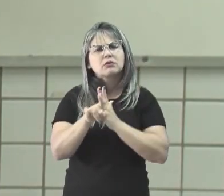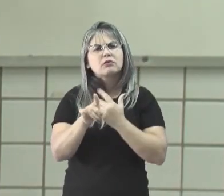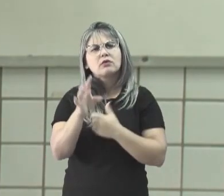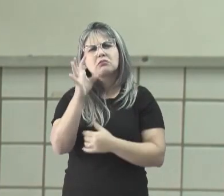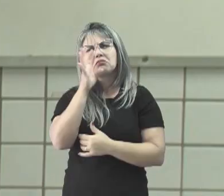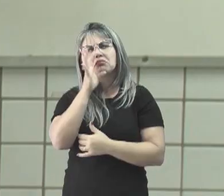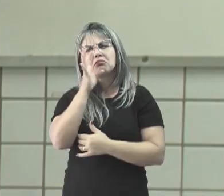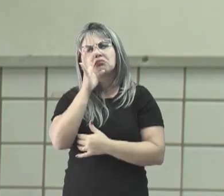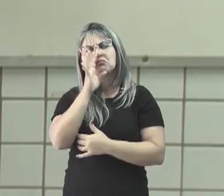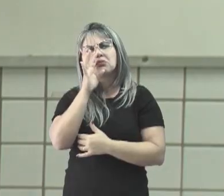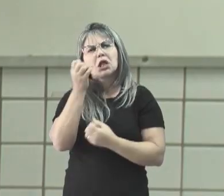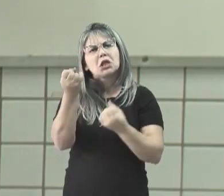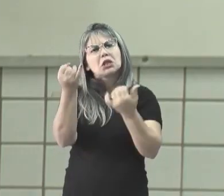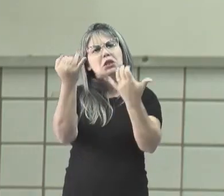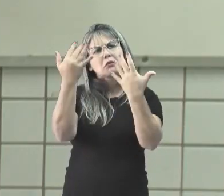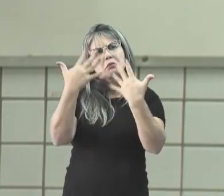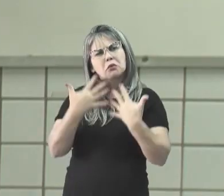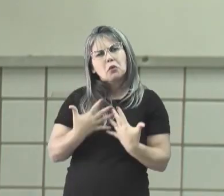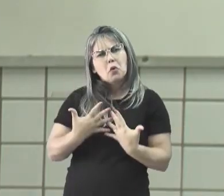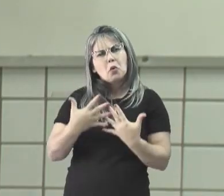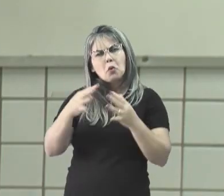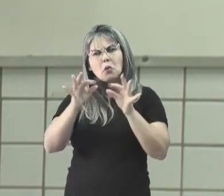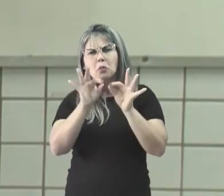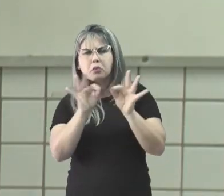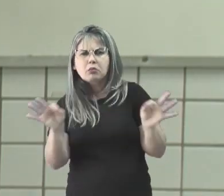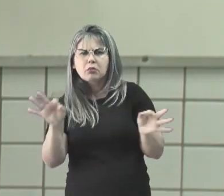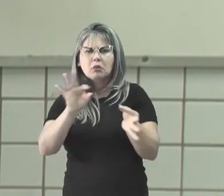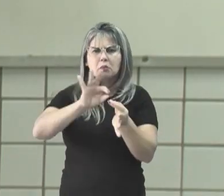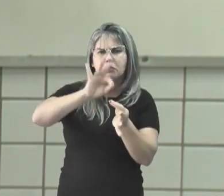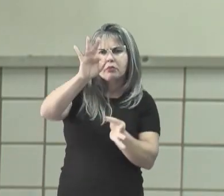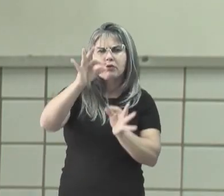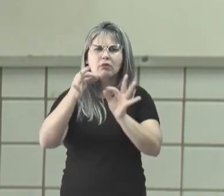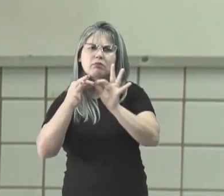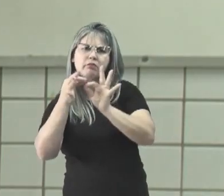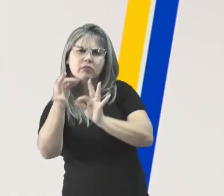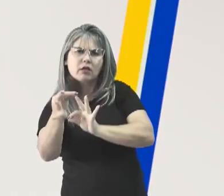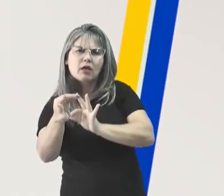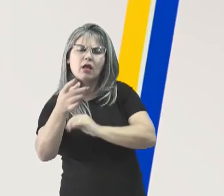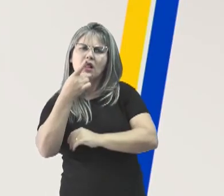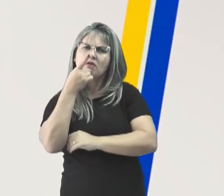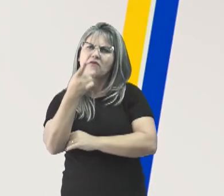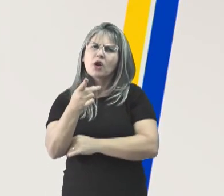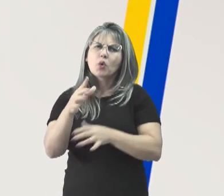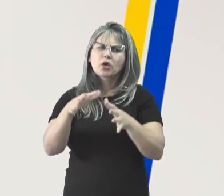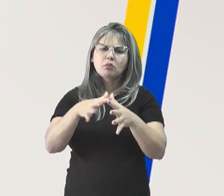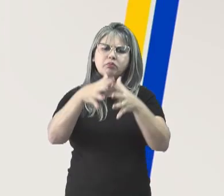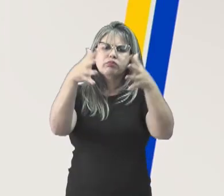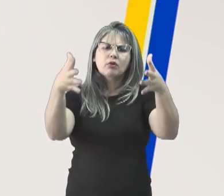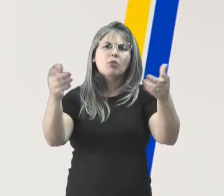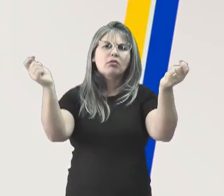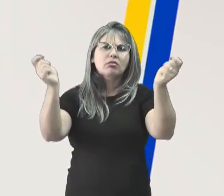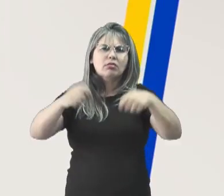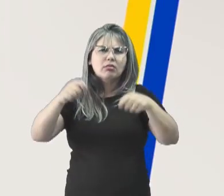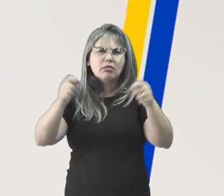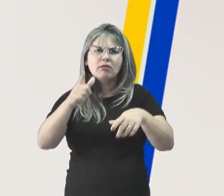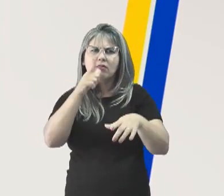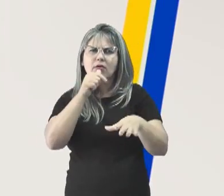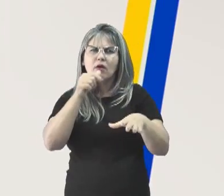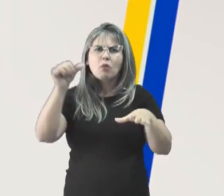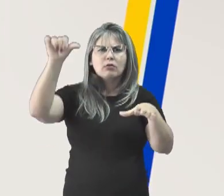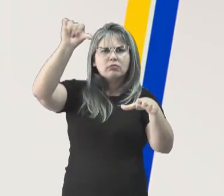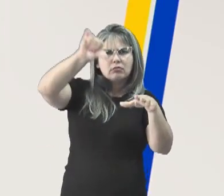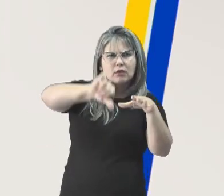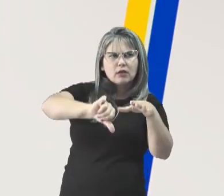essas dimensões, o volume da piscina é de 48 metros cúbicos, ou seja, ele já me